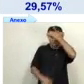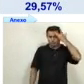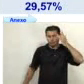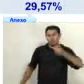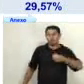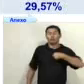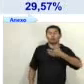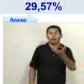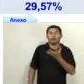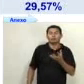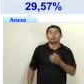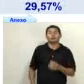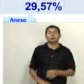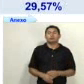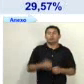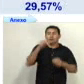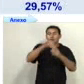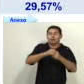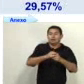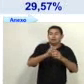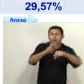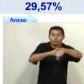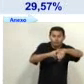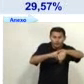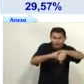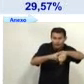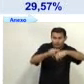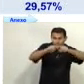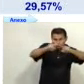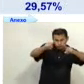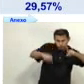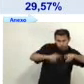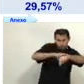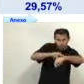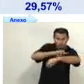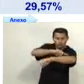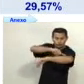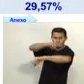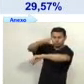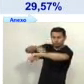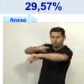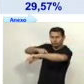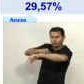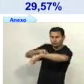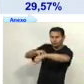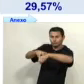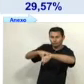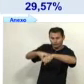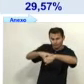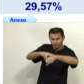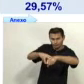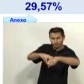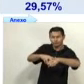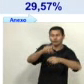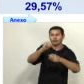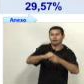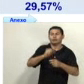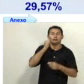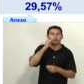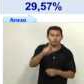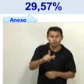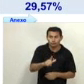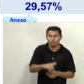que eu quero? Eu quero essa área aqui que está em verde, que eu estou remarcando para vocês em vermelho. Como que é obtida essa área? É a área em